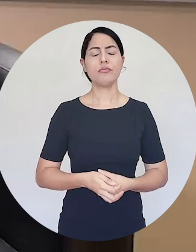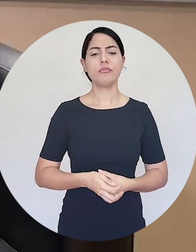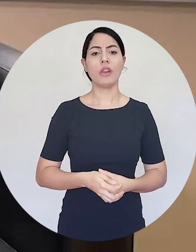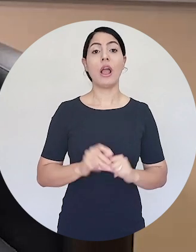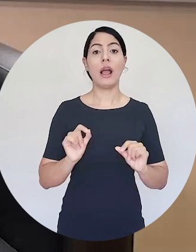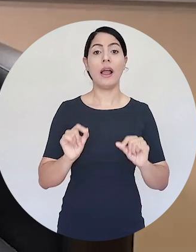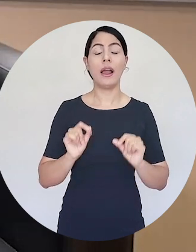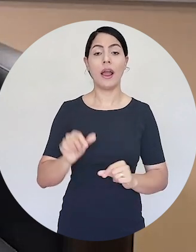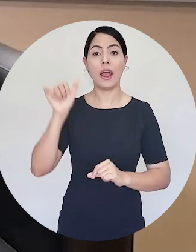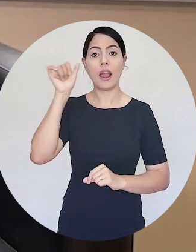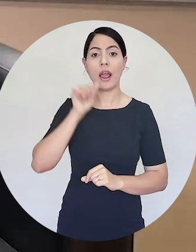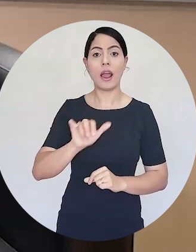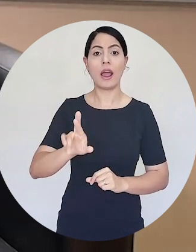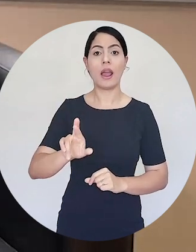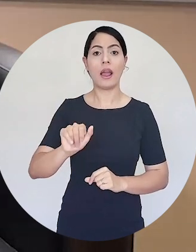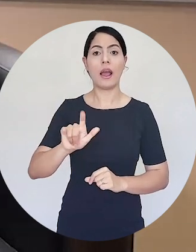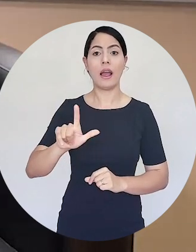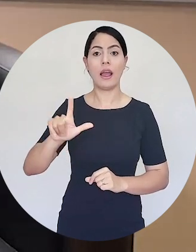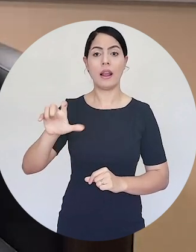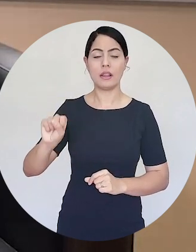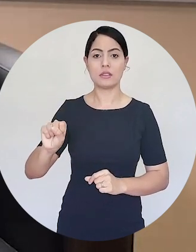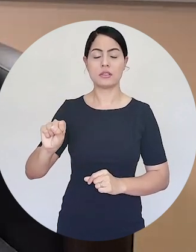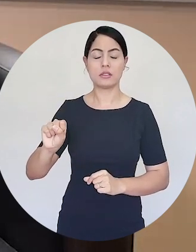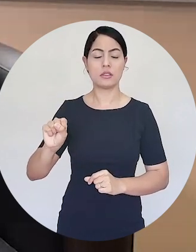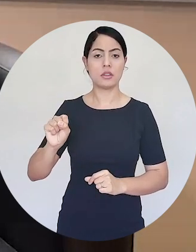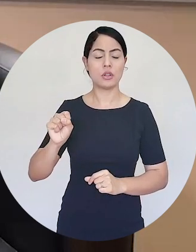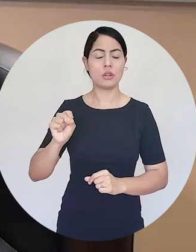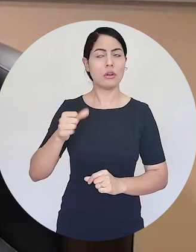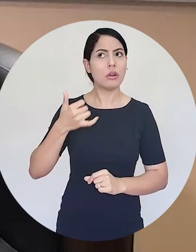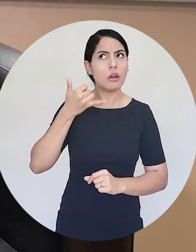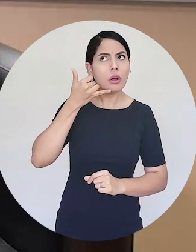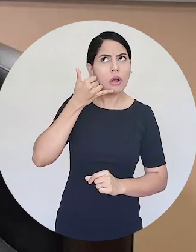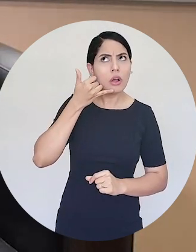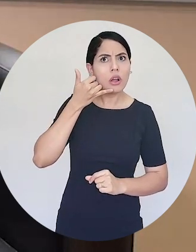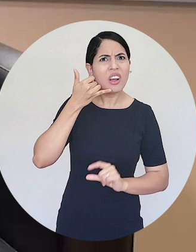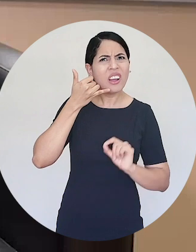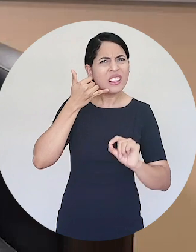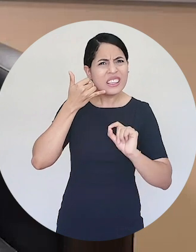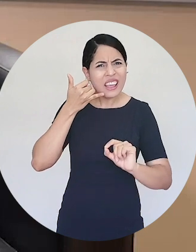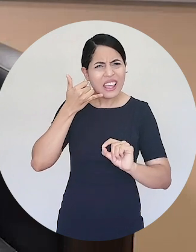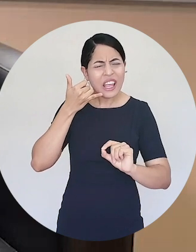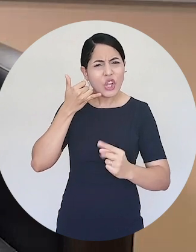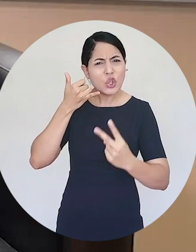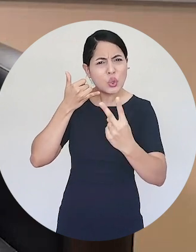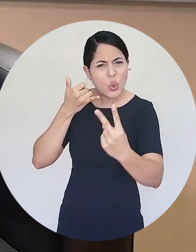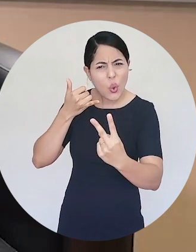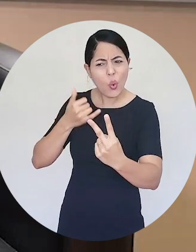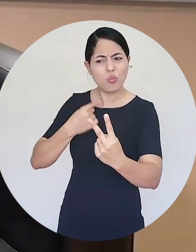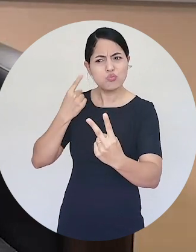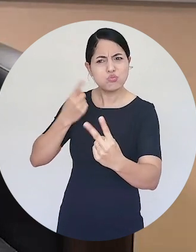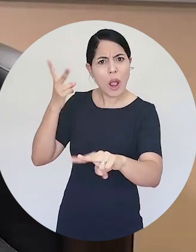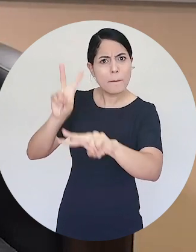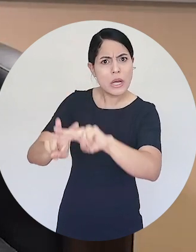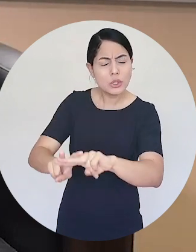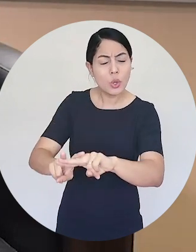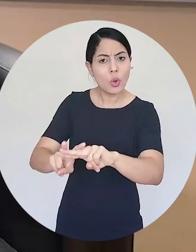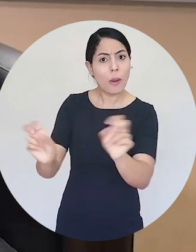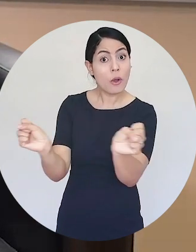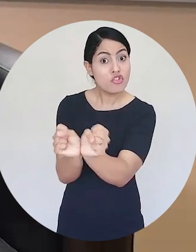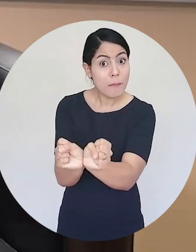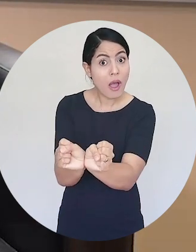uma colega, que eu acredito que é a Railas Fora, recebeu a notícia via áudio de que 2 advogados estavam detidos,